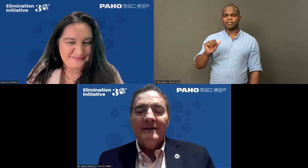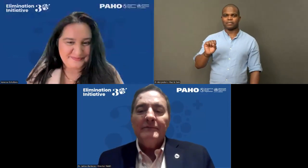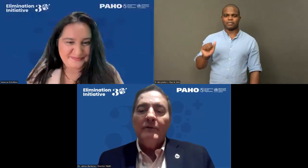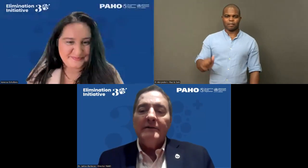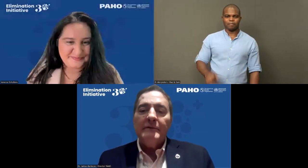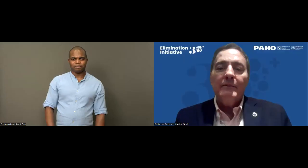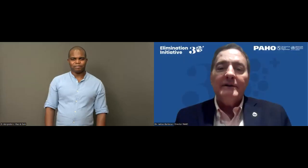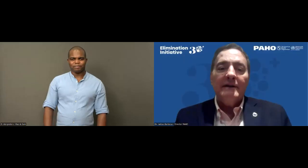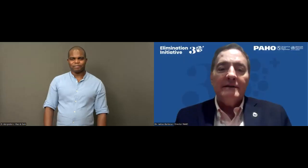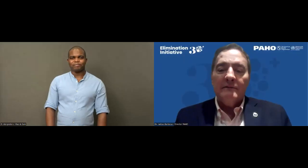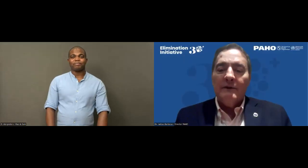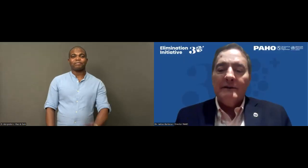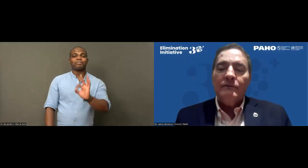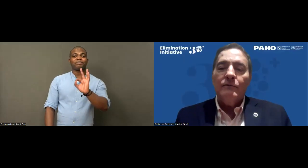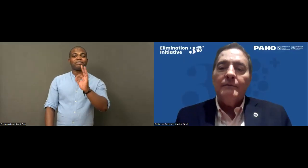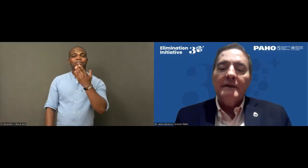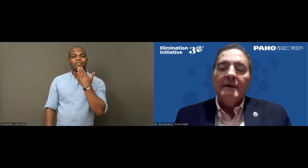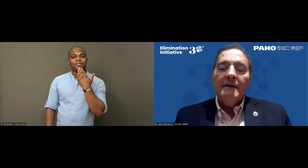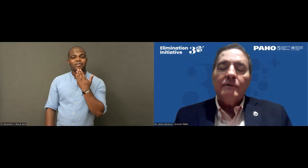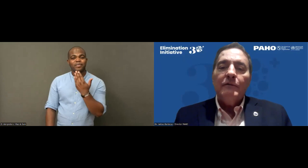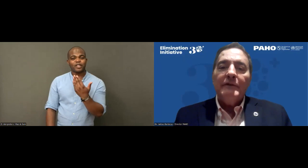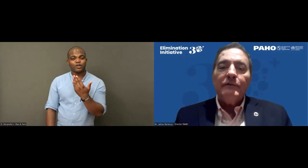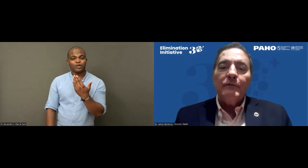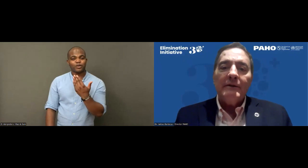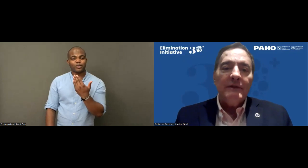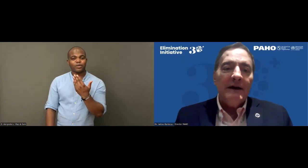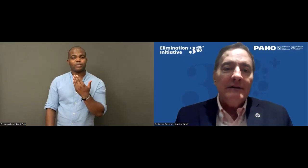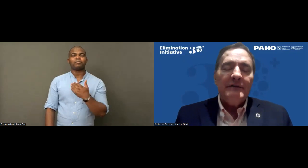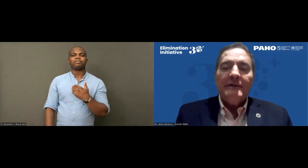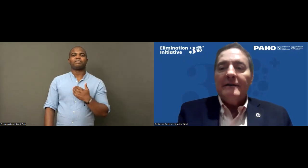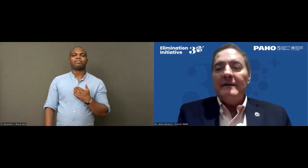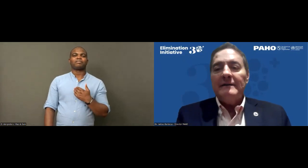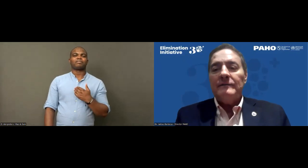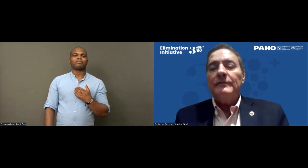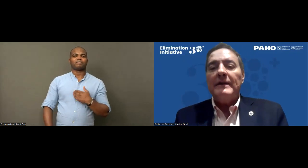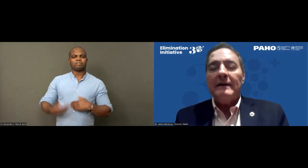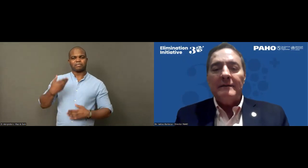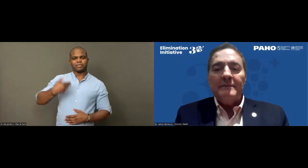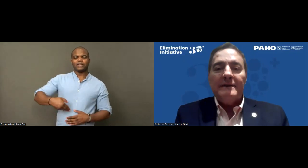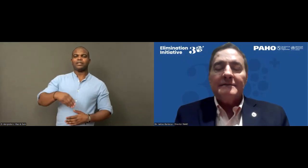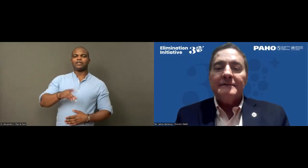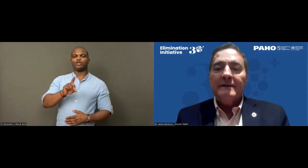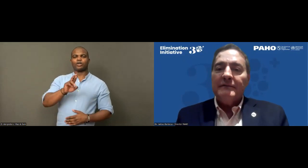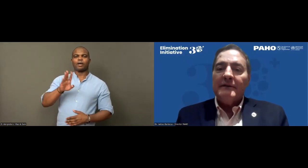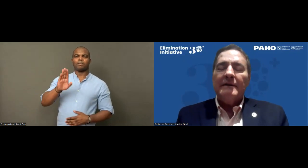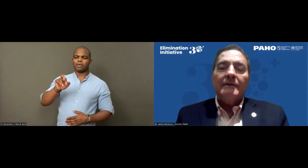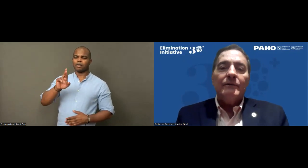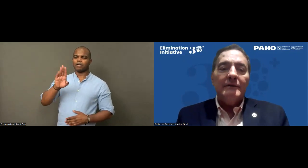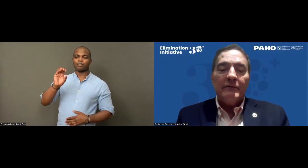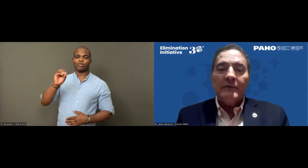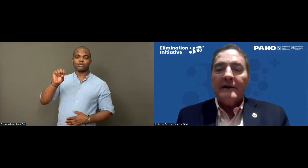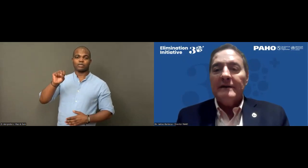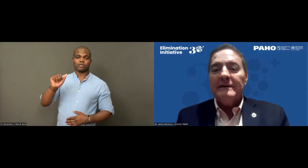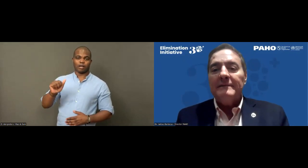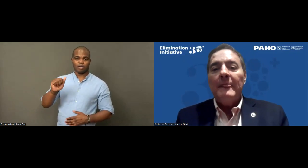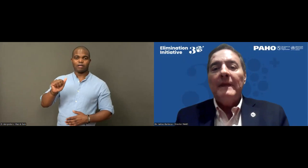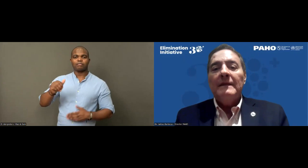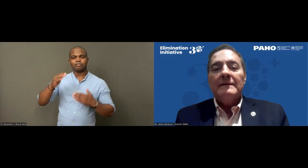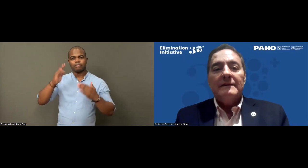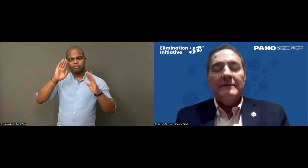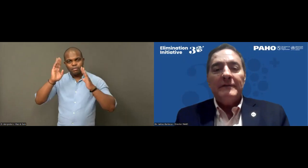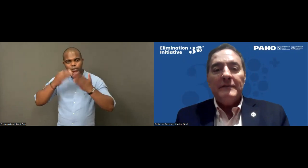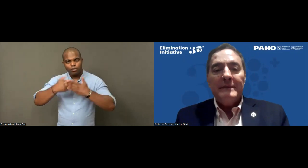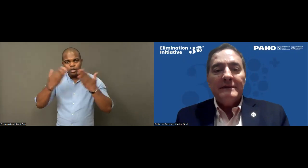morning. Obrigado, Vanessa. Bom I call dia a everyone todos os presentes. Eu to quero recognize primeiro and to thank the reconhecer e Vice-President agradecer Guyana,